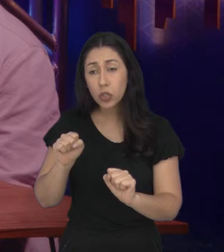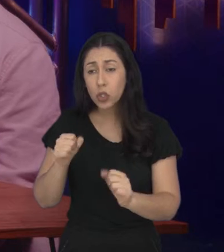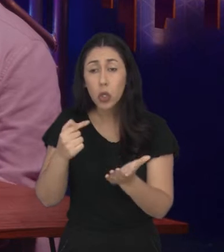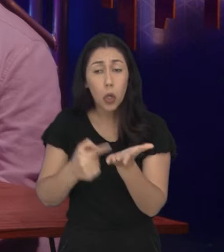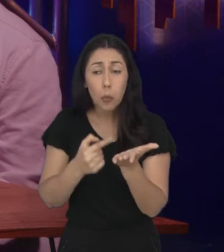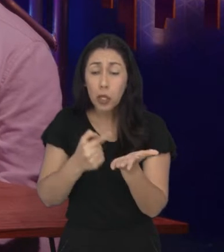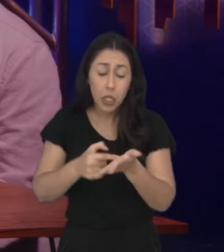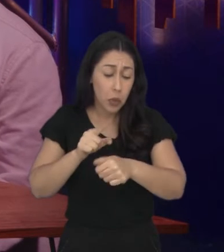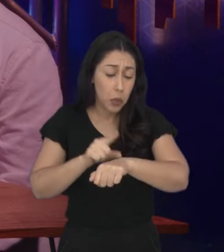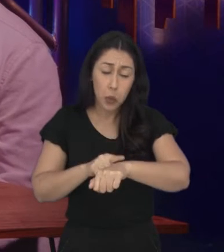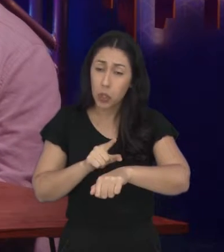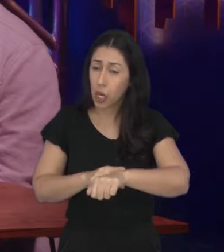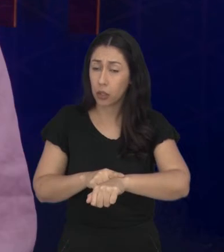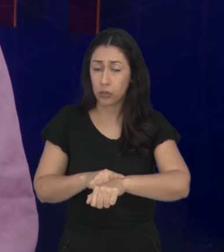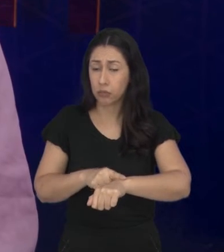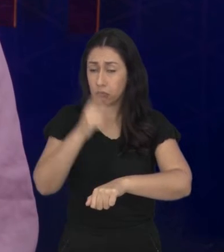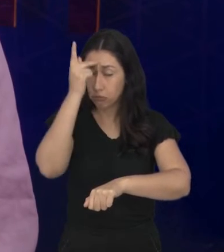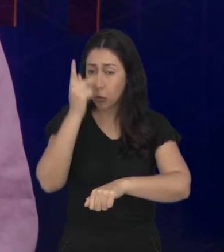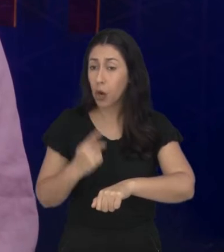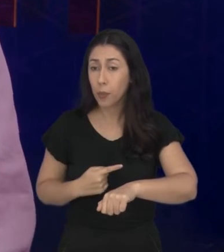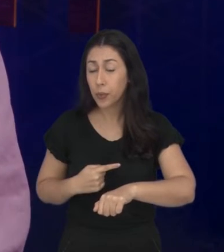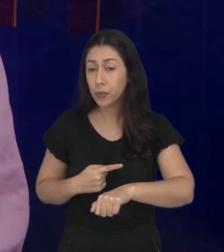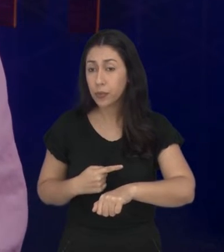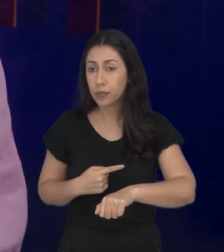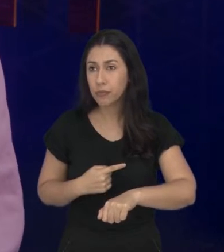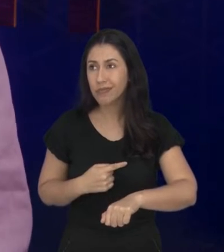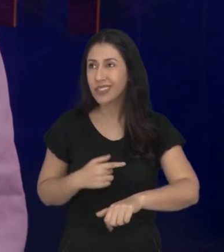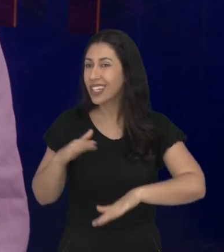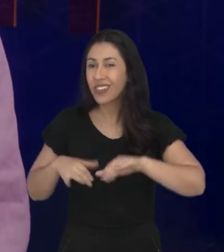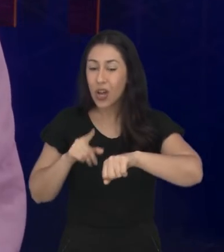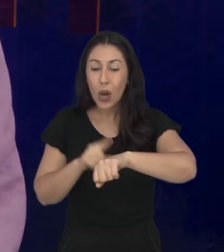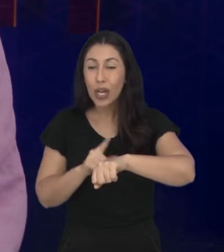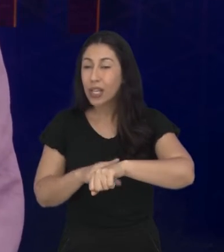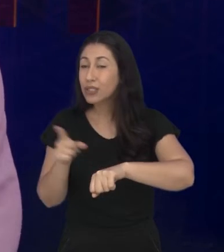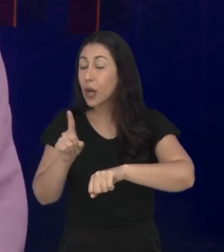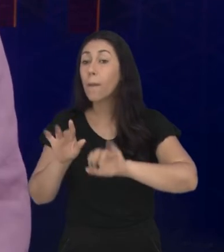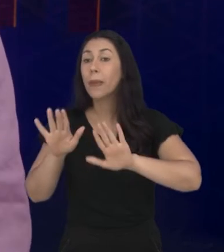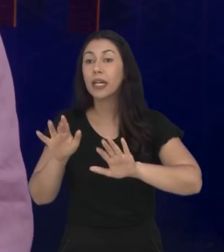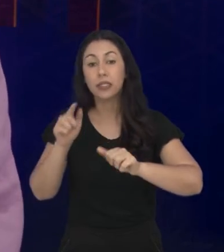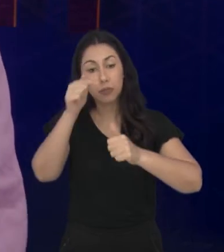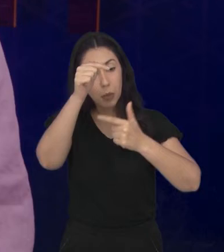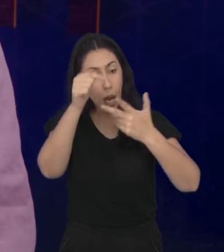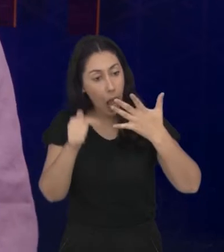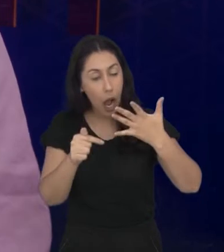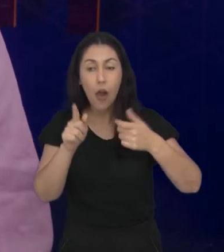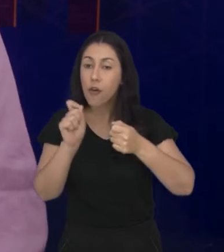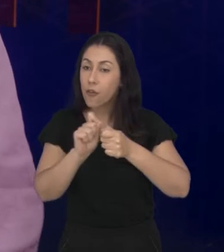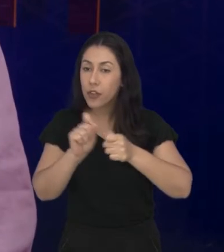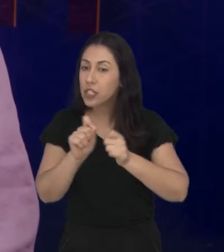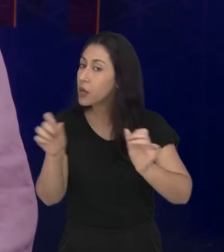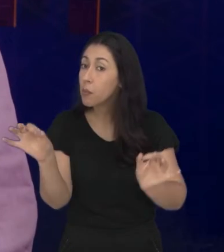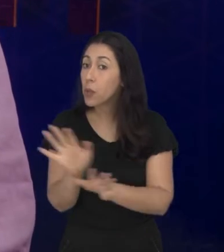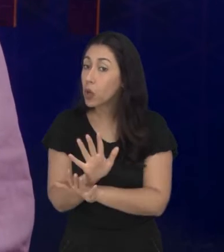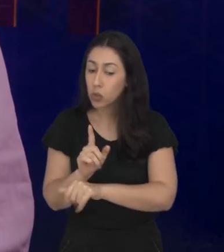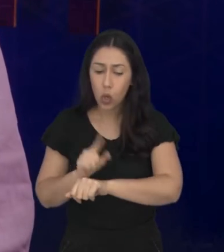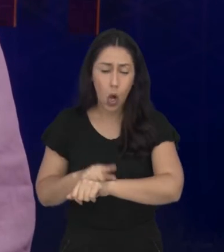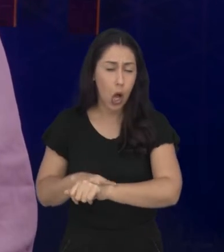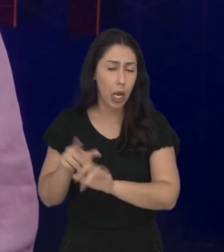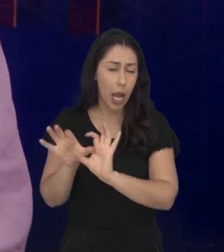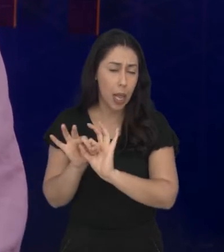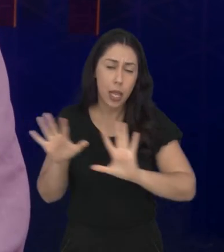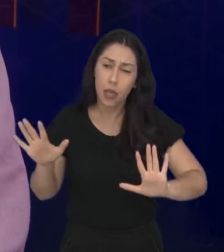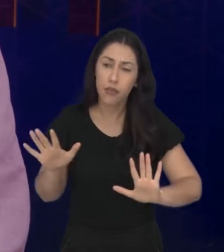dela, às vezes até nem o horário, mas entregar uma demanda diária e ela consegue se